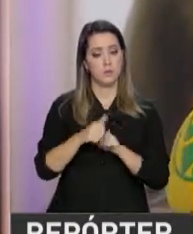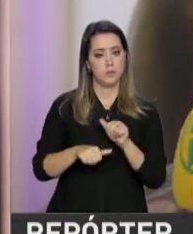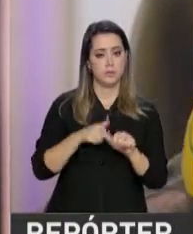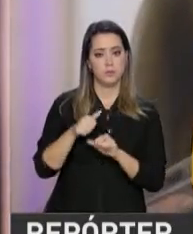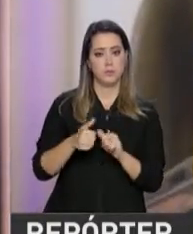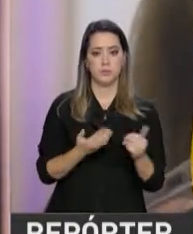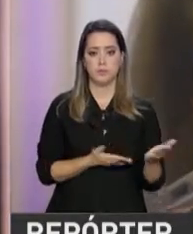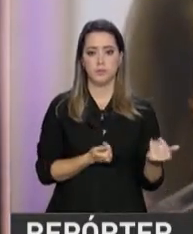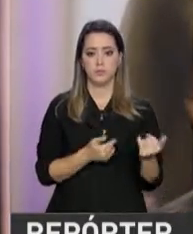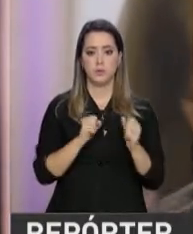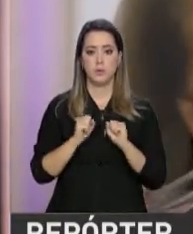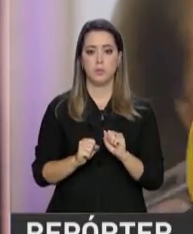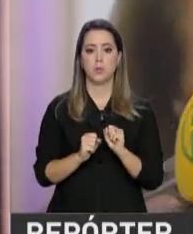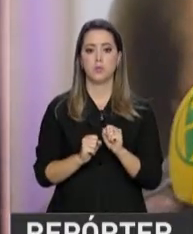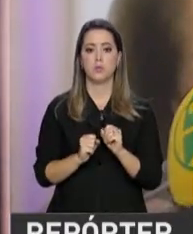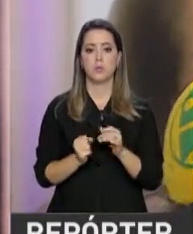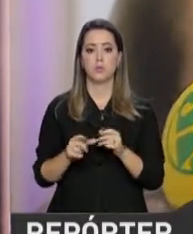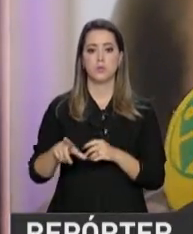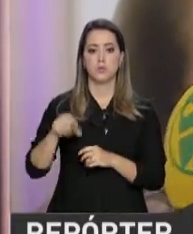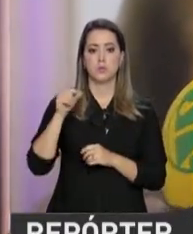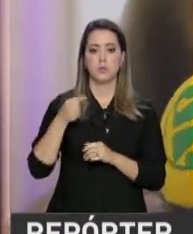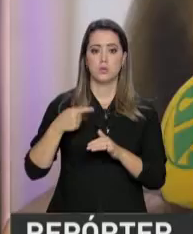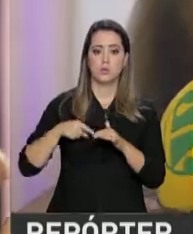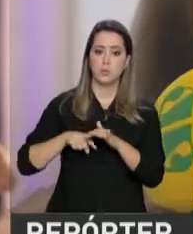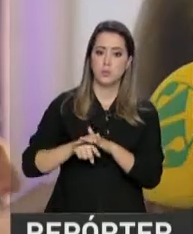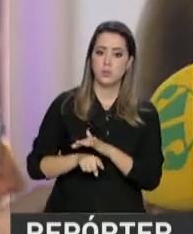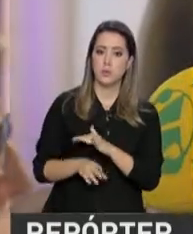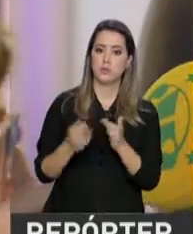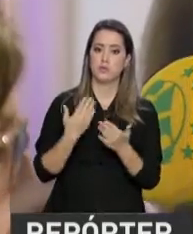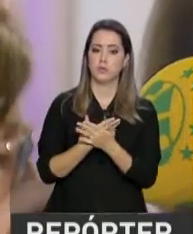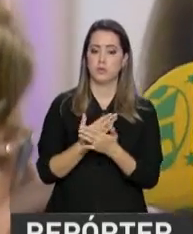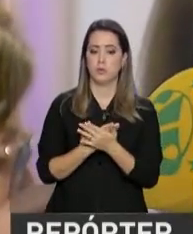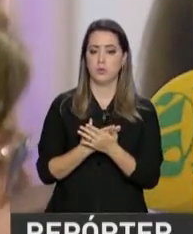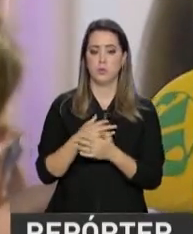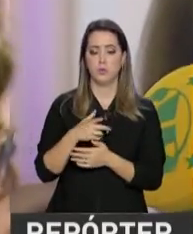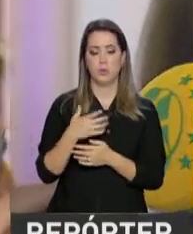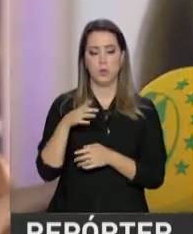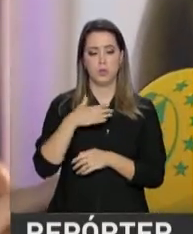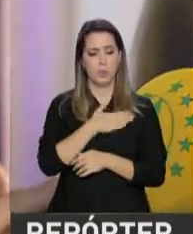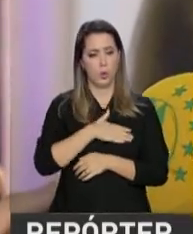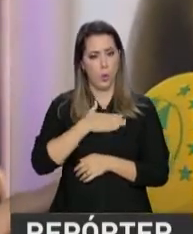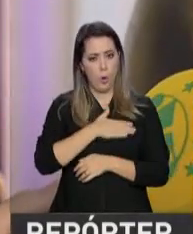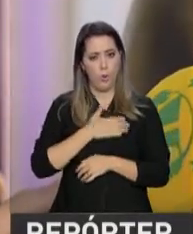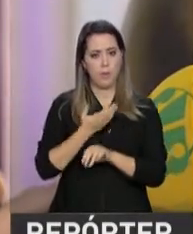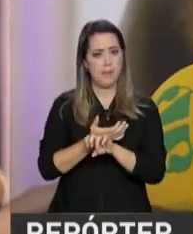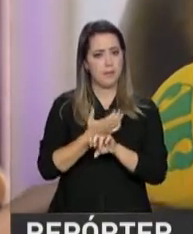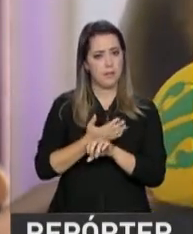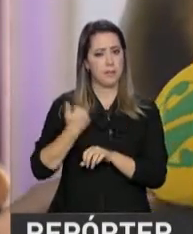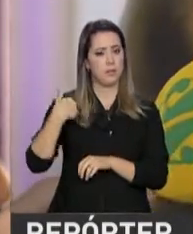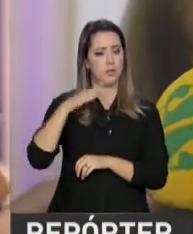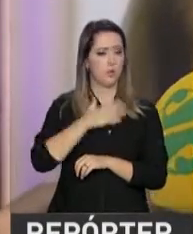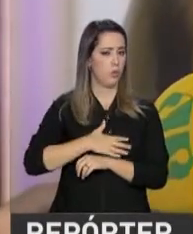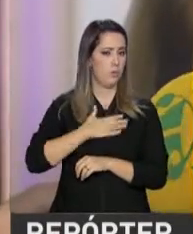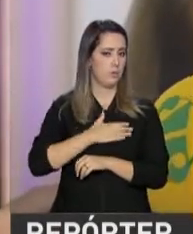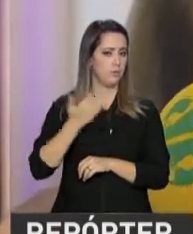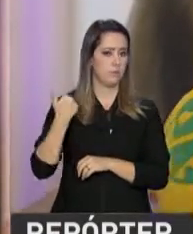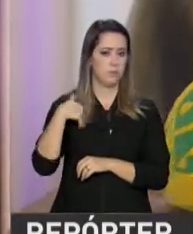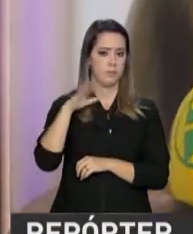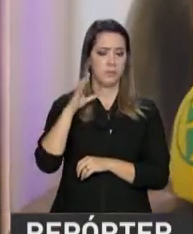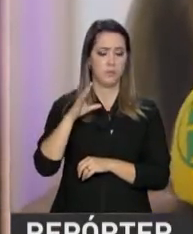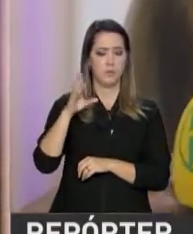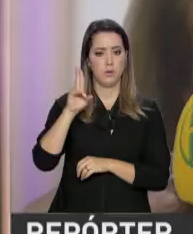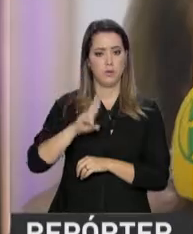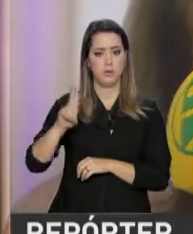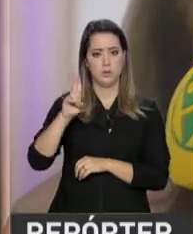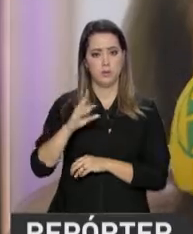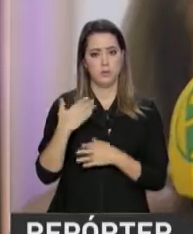podem optar por aprofundar conhecimentos na área que esteja mais casada com seu projeto de um curso superior